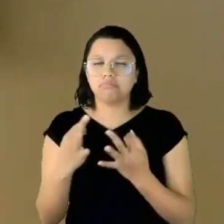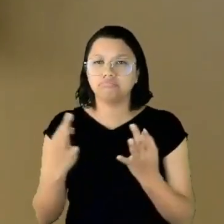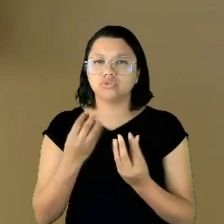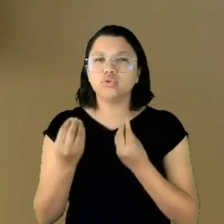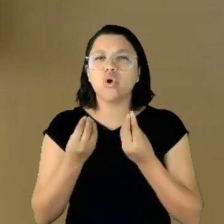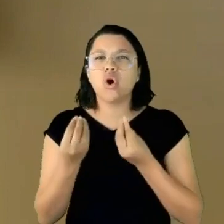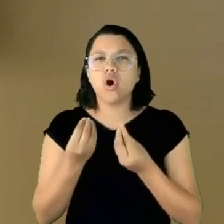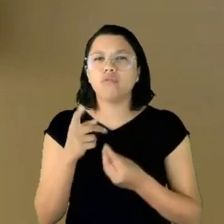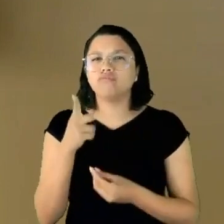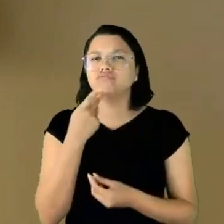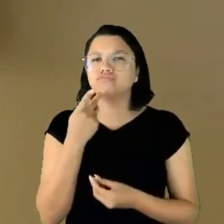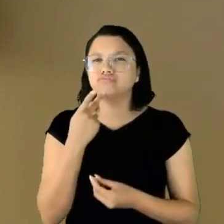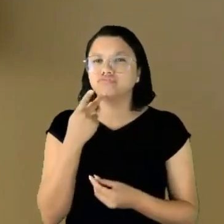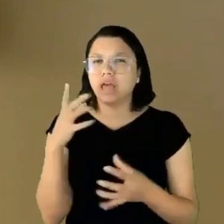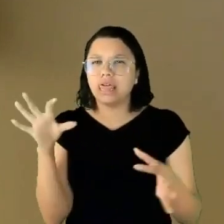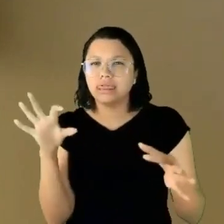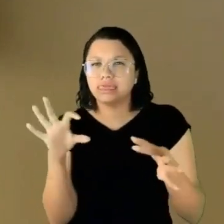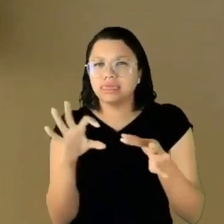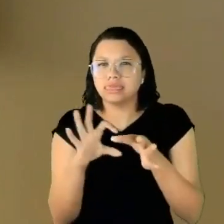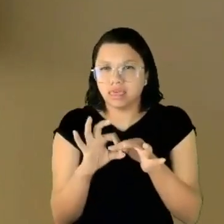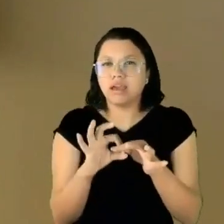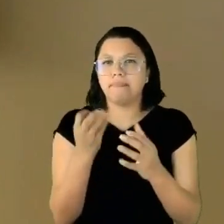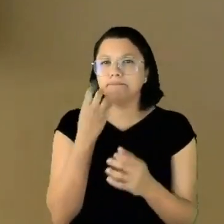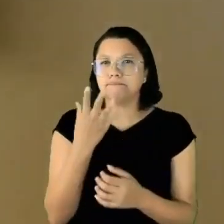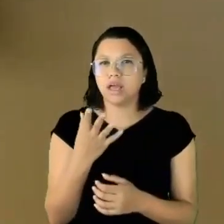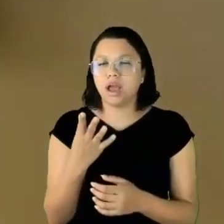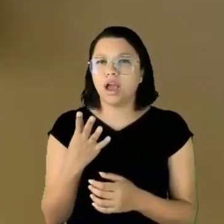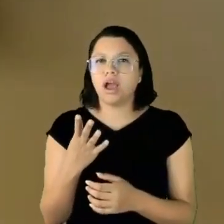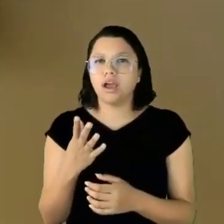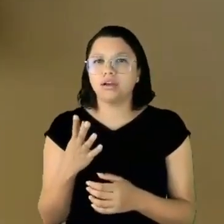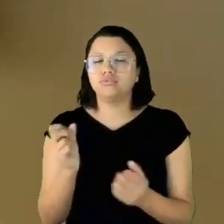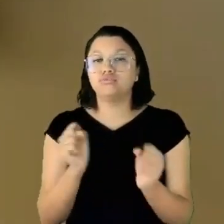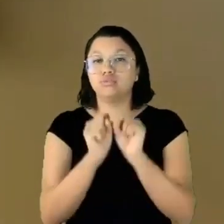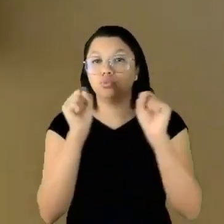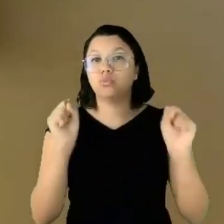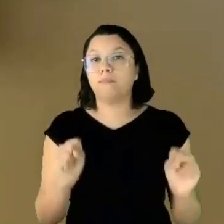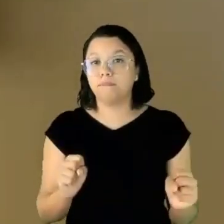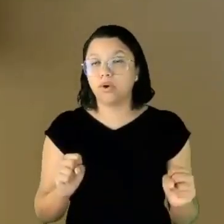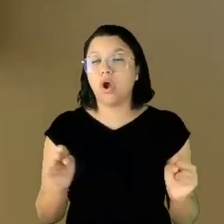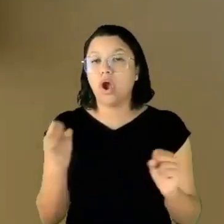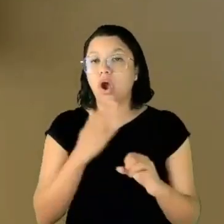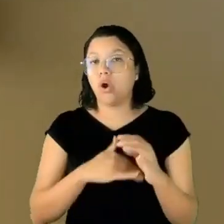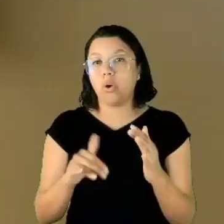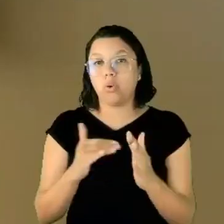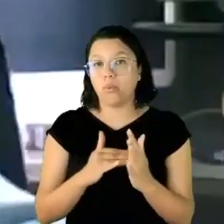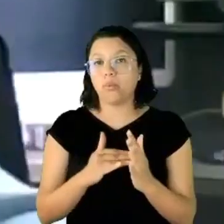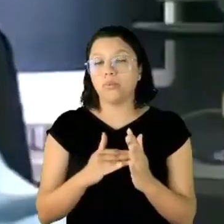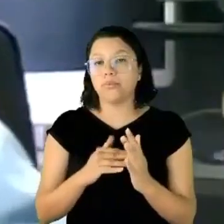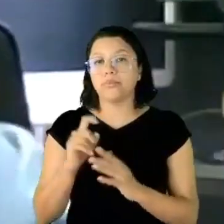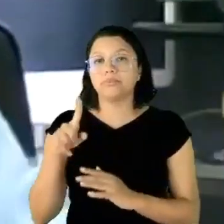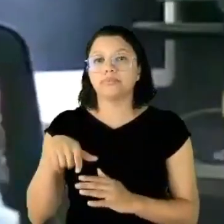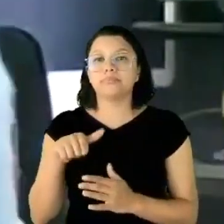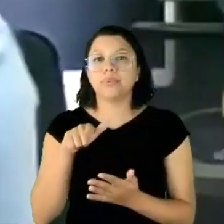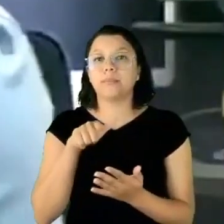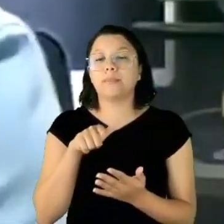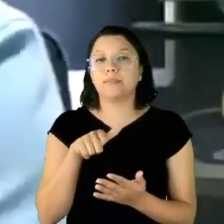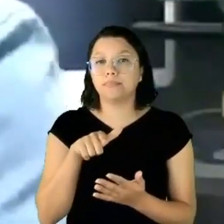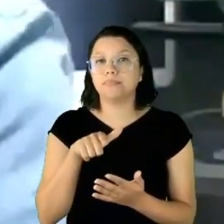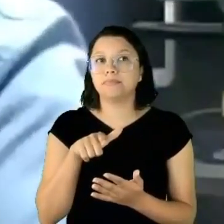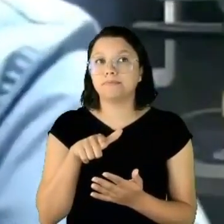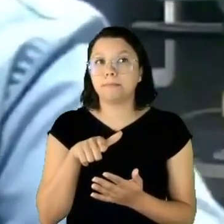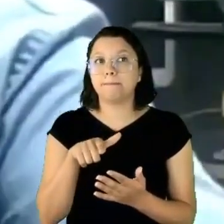fantástico a forma como você coloca isso e se encaixa como uma luva no programa desse curso como um todo é o papel